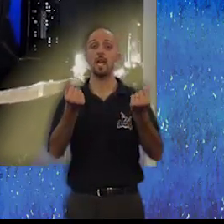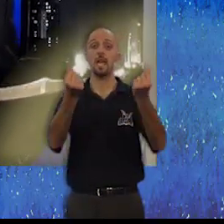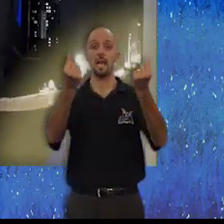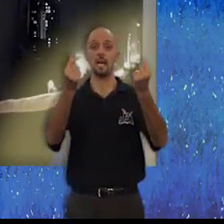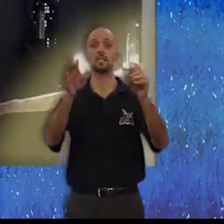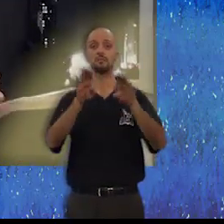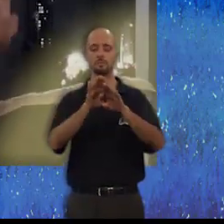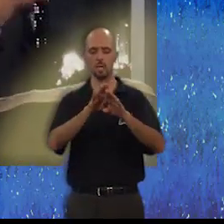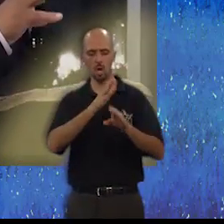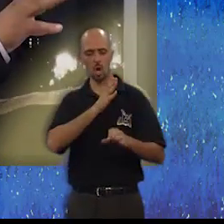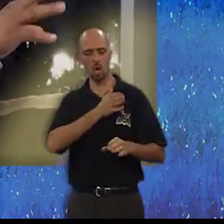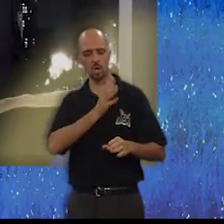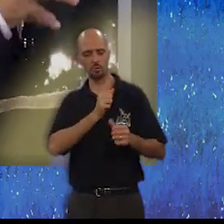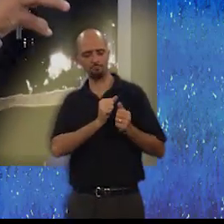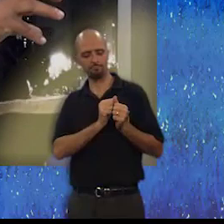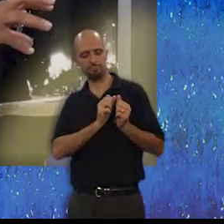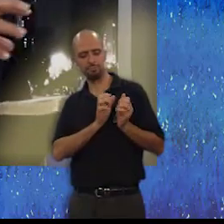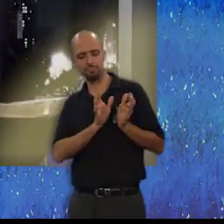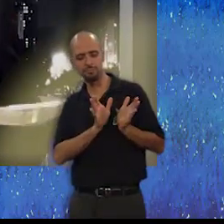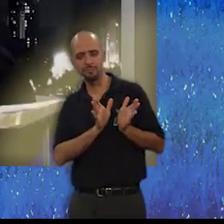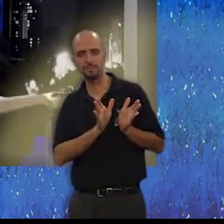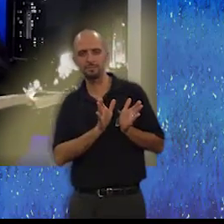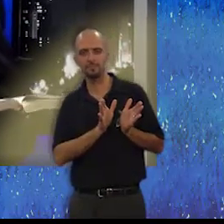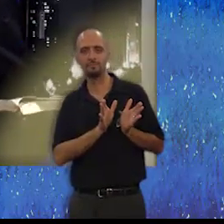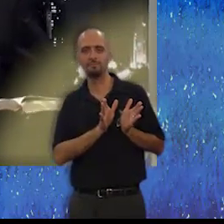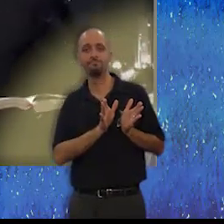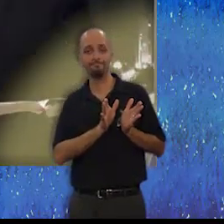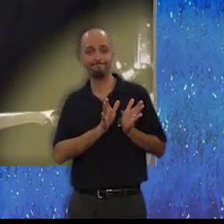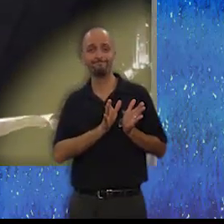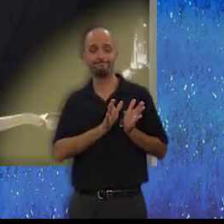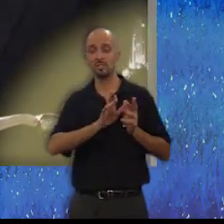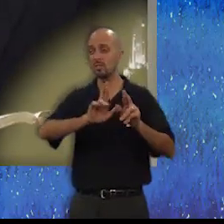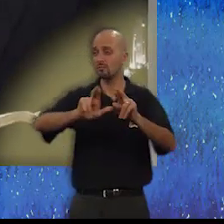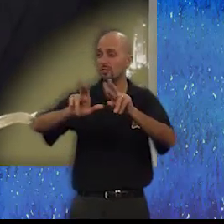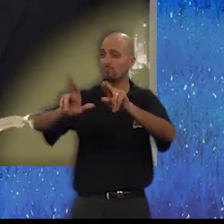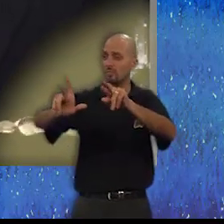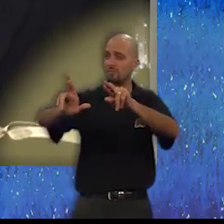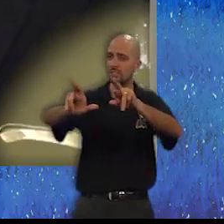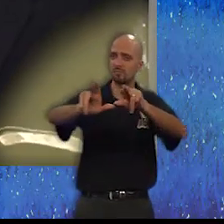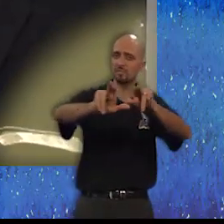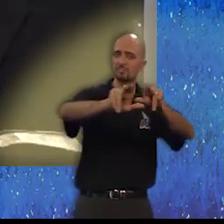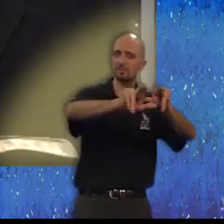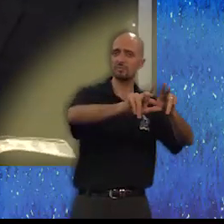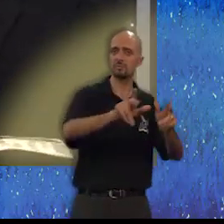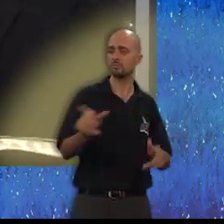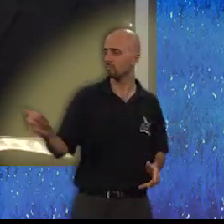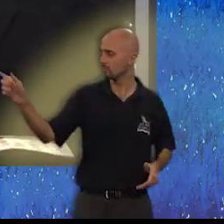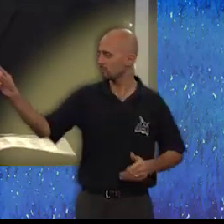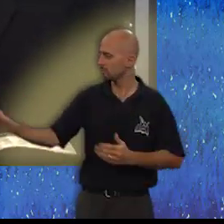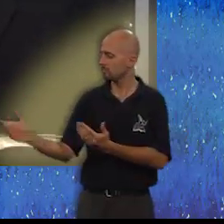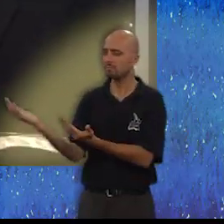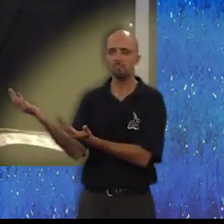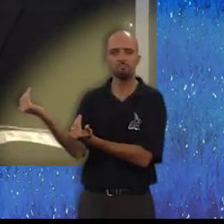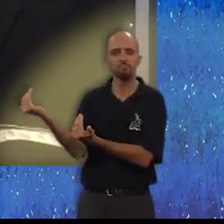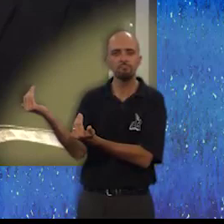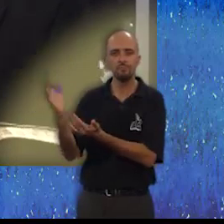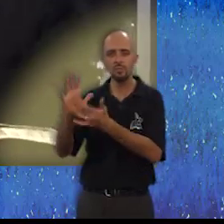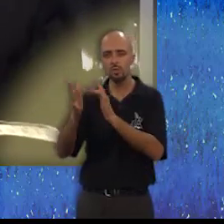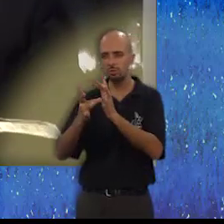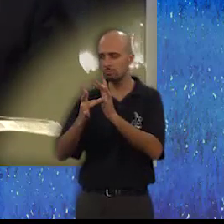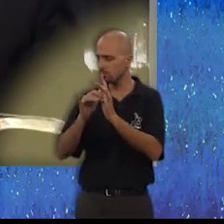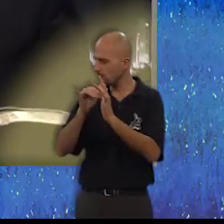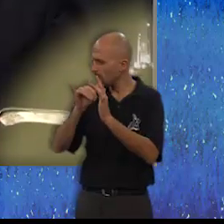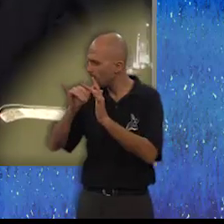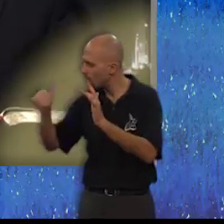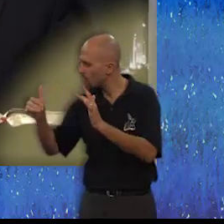ao contrário também, tem rico que é egoísta e tem pobre que tem um bom coração. Você vê no caso desse jovem aqui, quando Jesus falou assim,